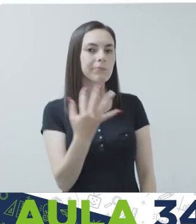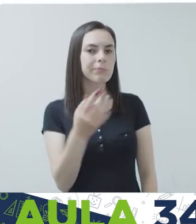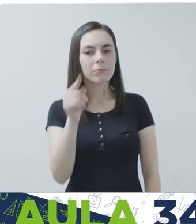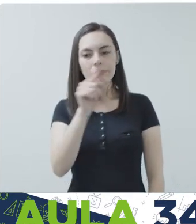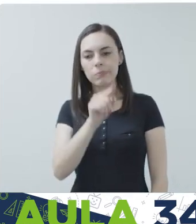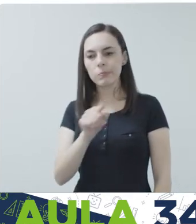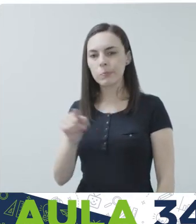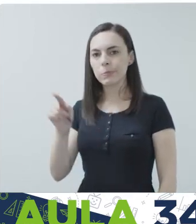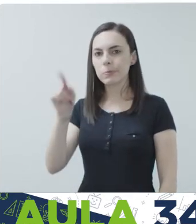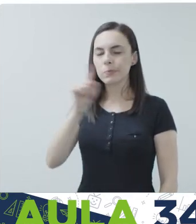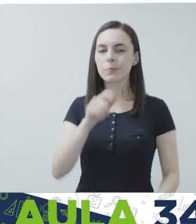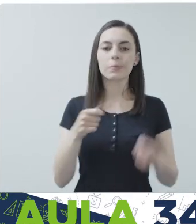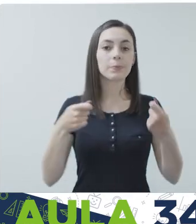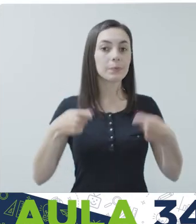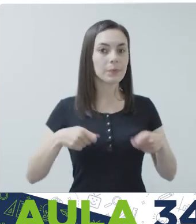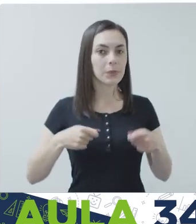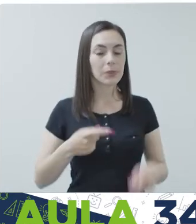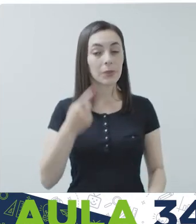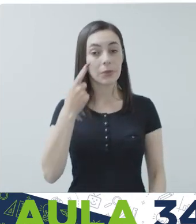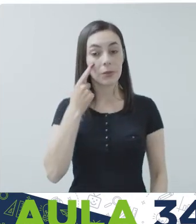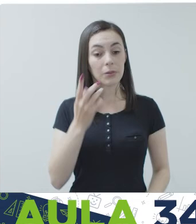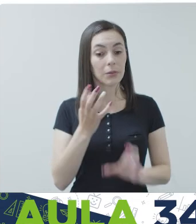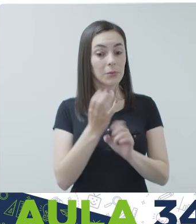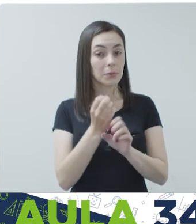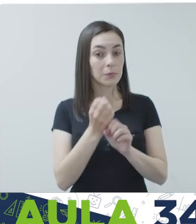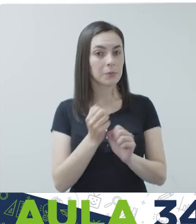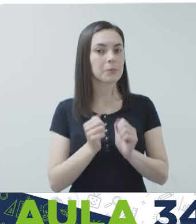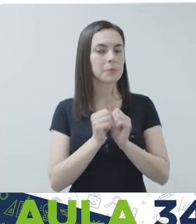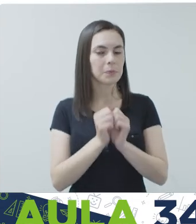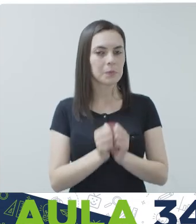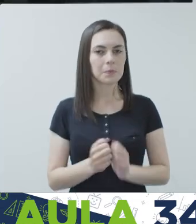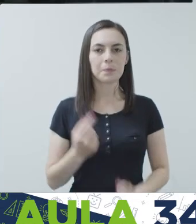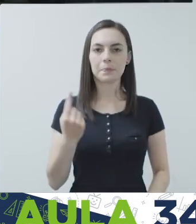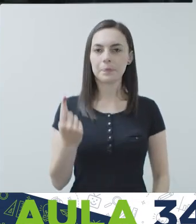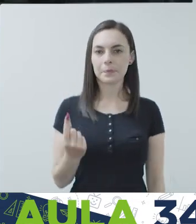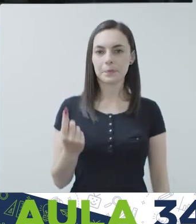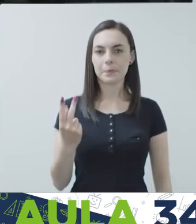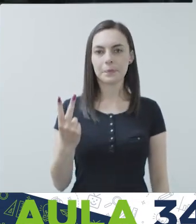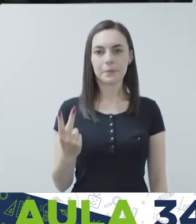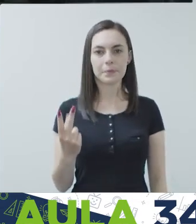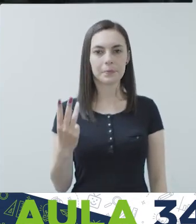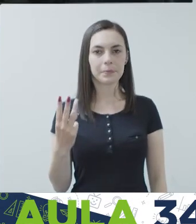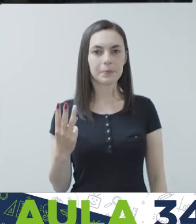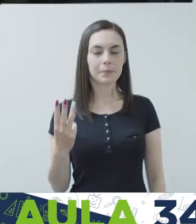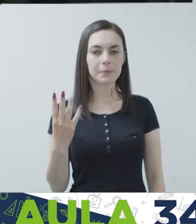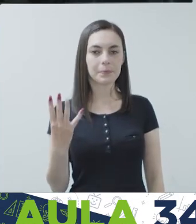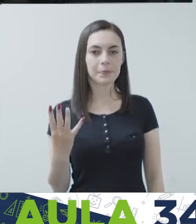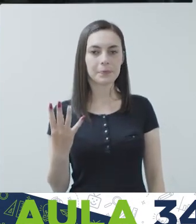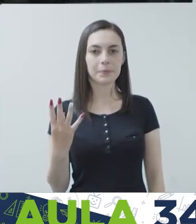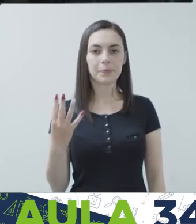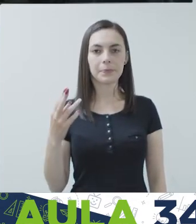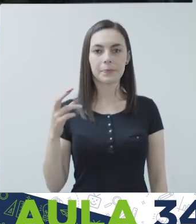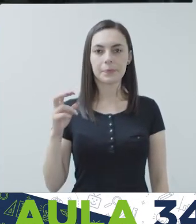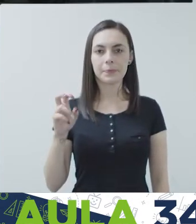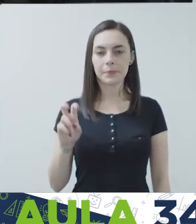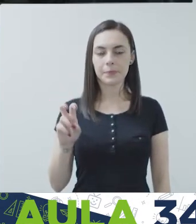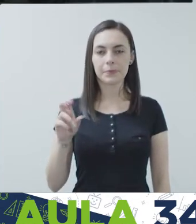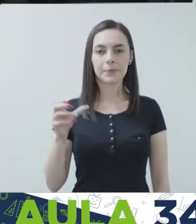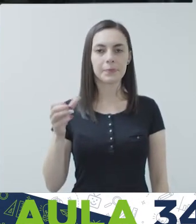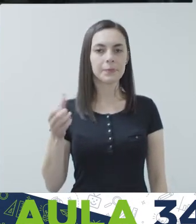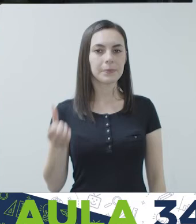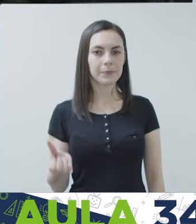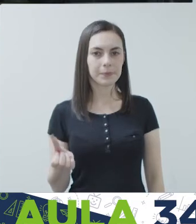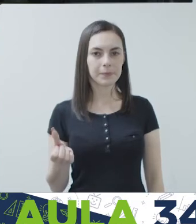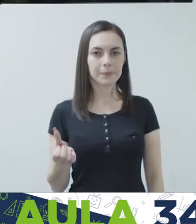contornar? Será que, olha só, vamos contar juntos quantos aviões tem aqui. 1, 2, 3, 4,